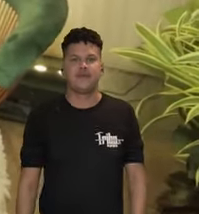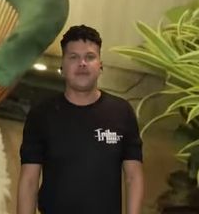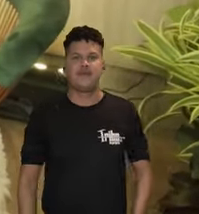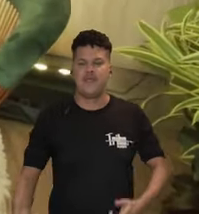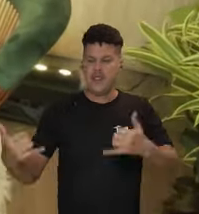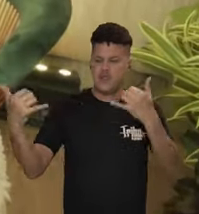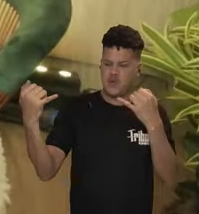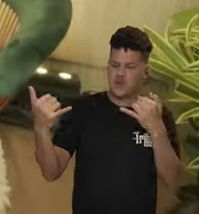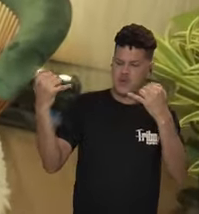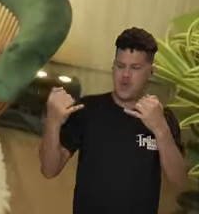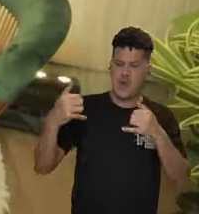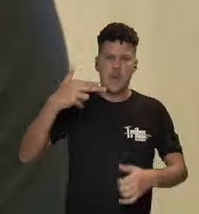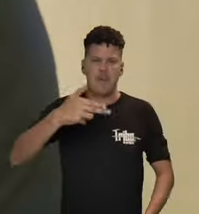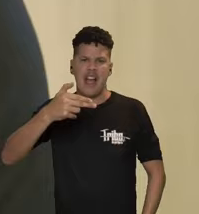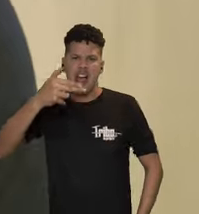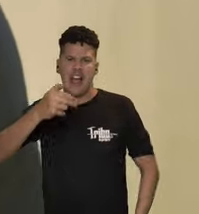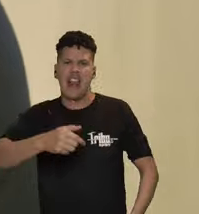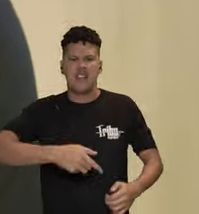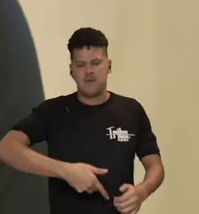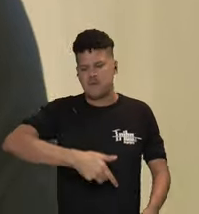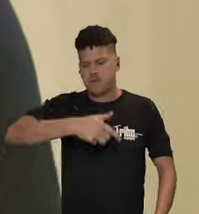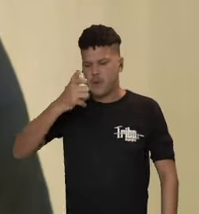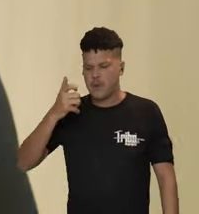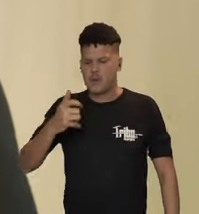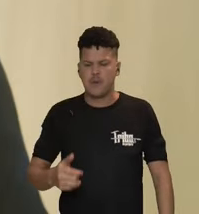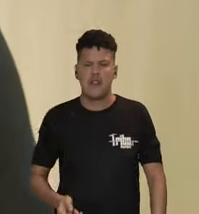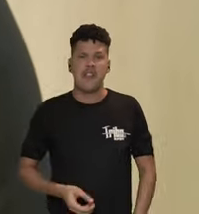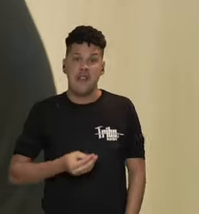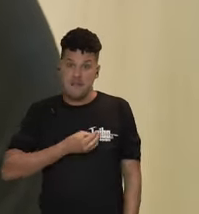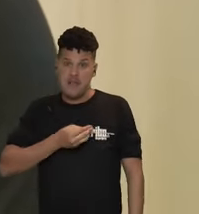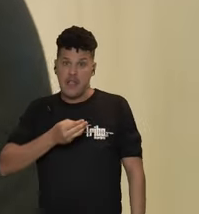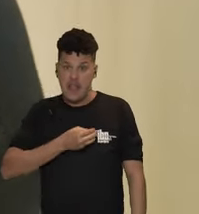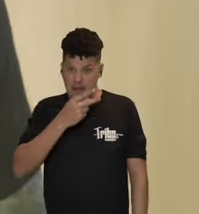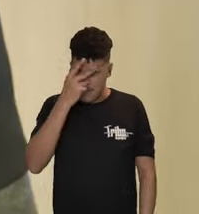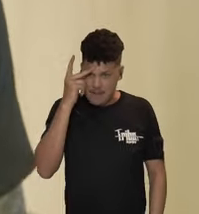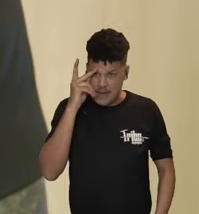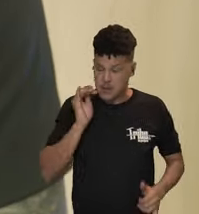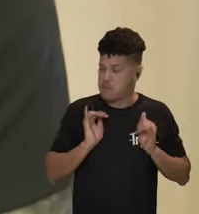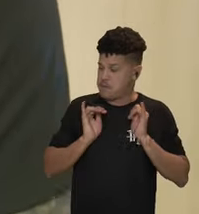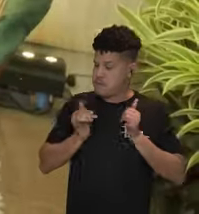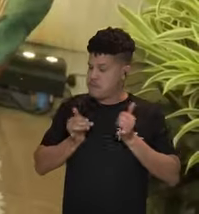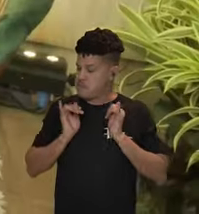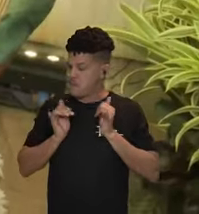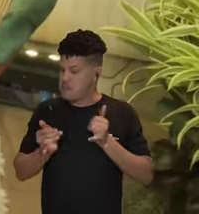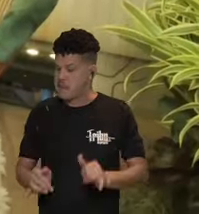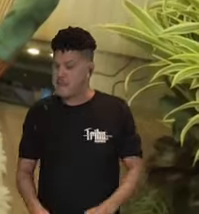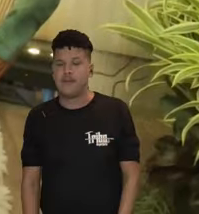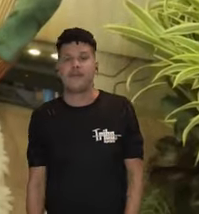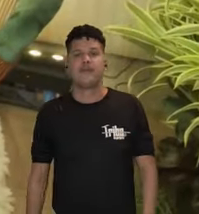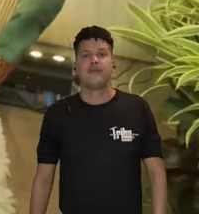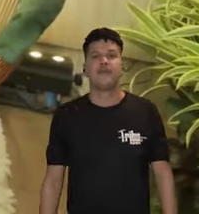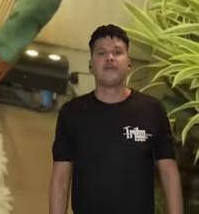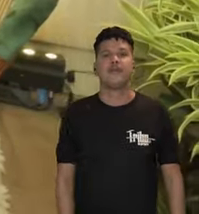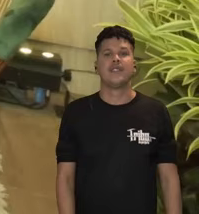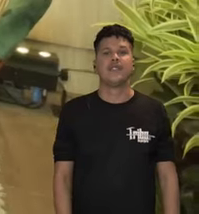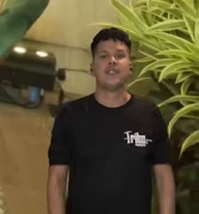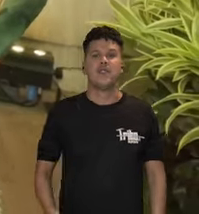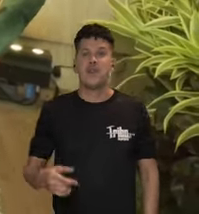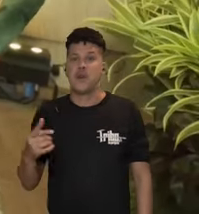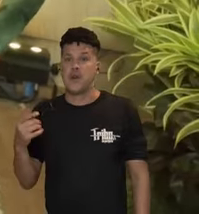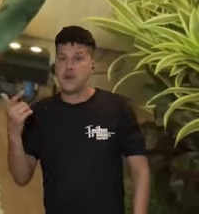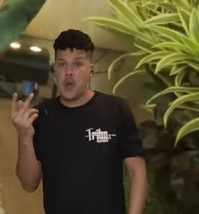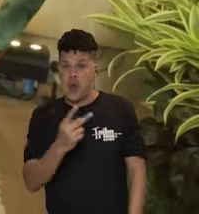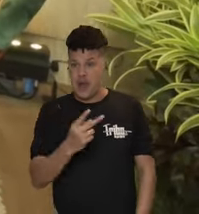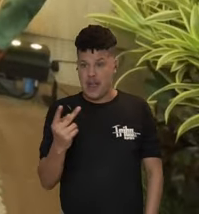No tiroteio a bala zoa. E vive mais quem tá de boa. E pôs do lado o